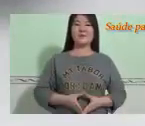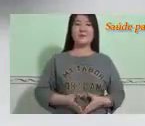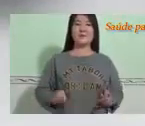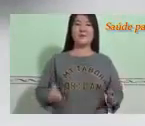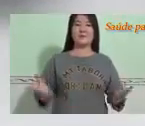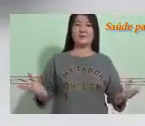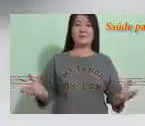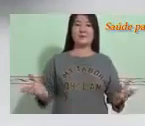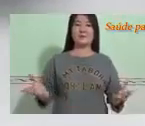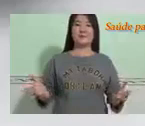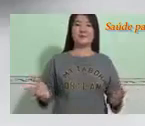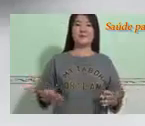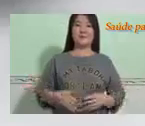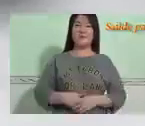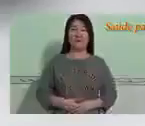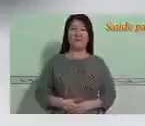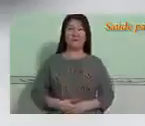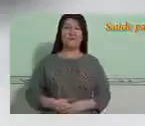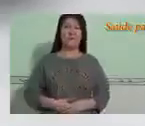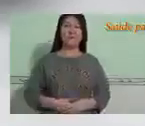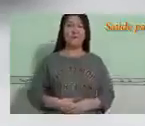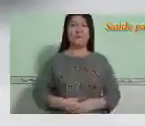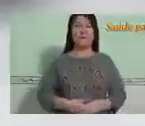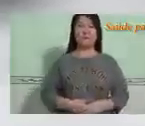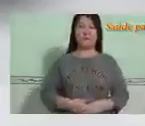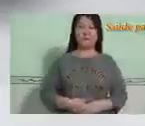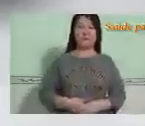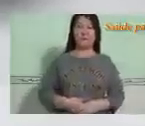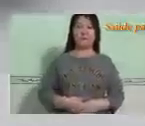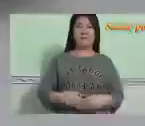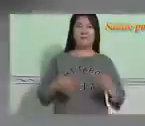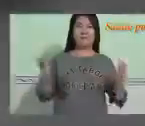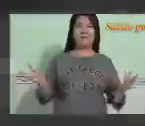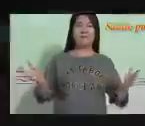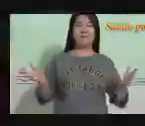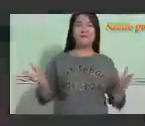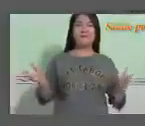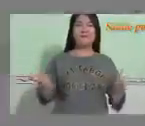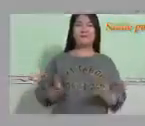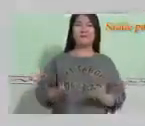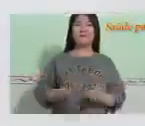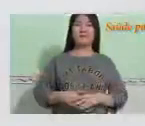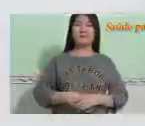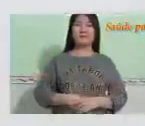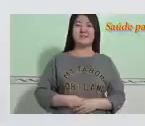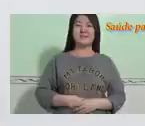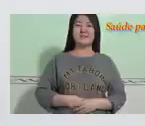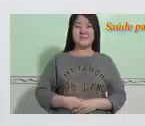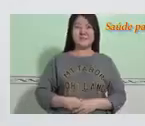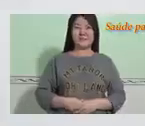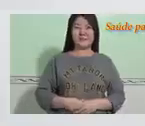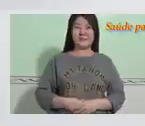Estas proteínas são específicas, pois elas reconhecem uma forma especial, ou chamado antígeno, que vai